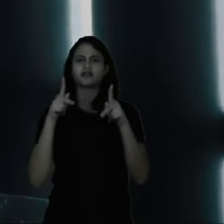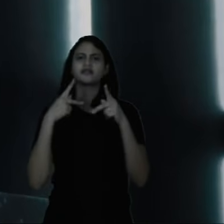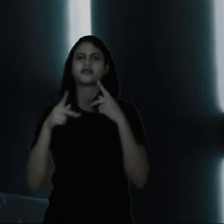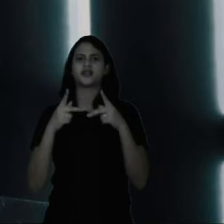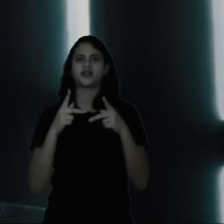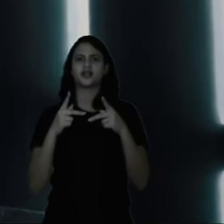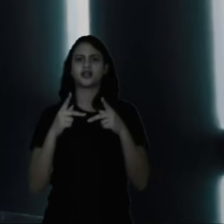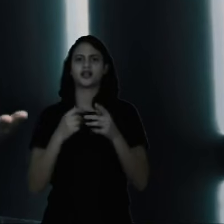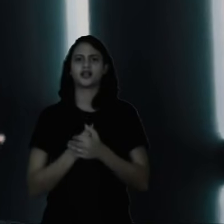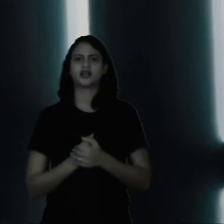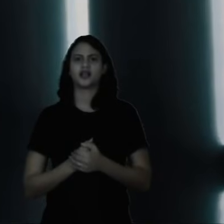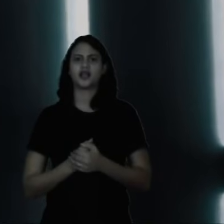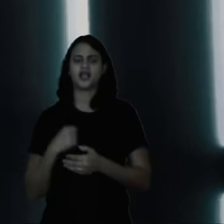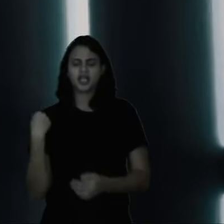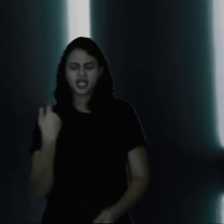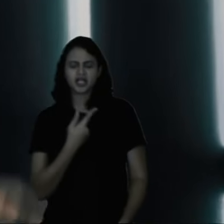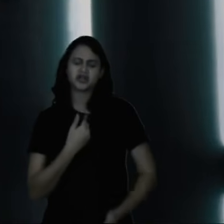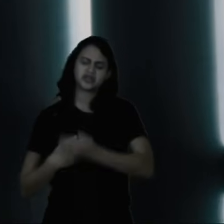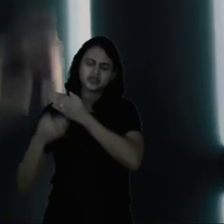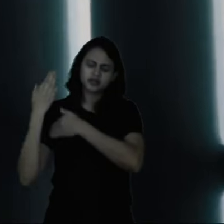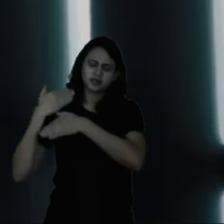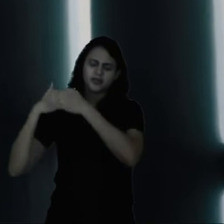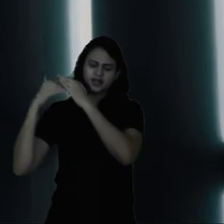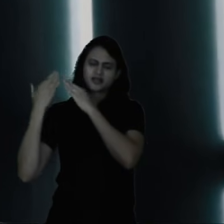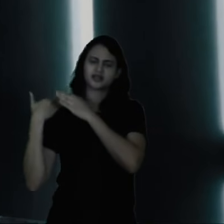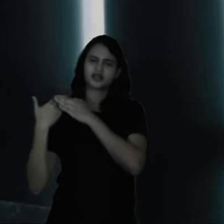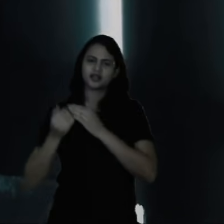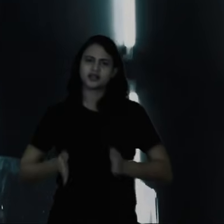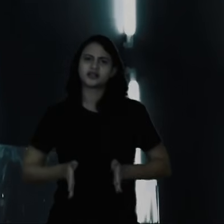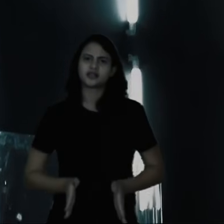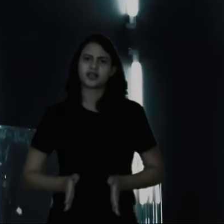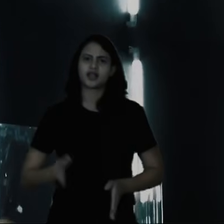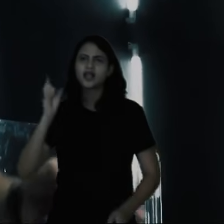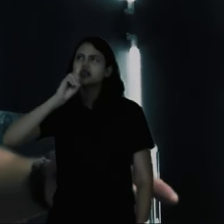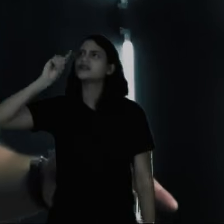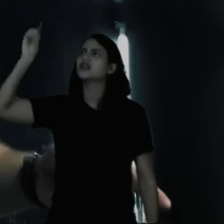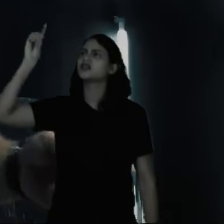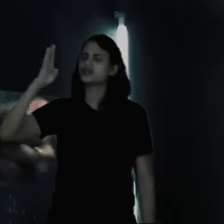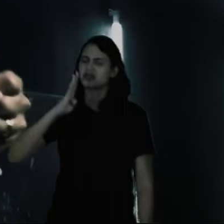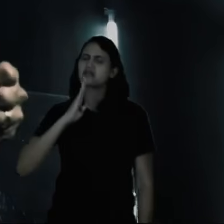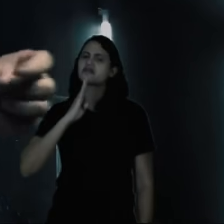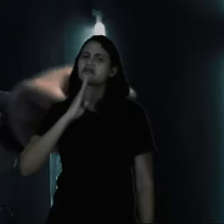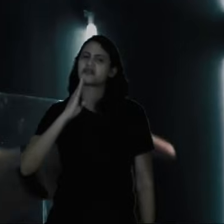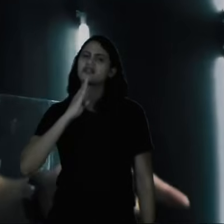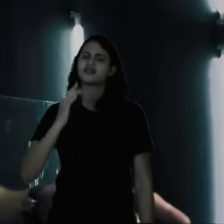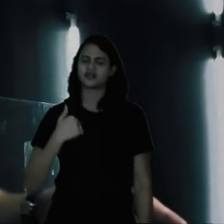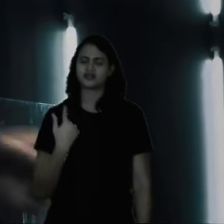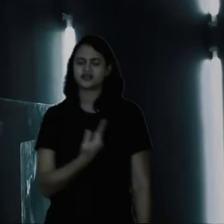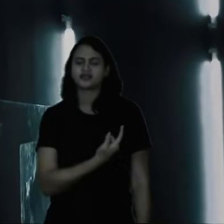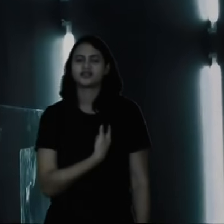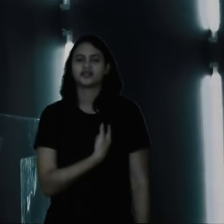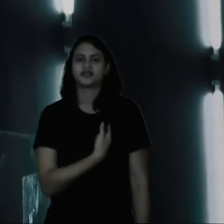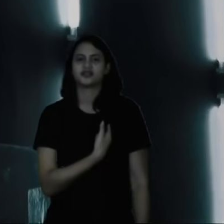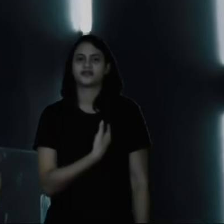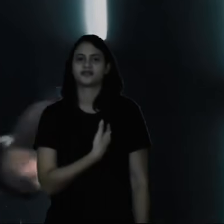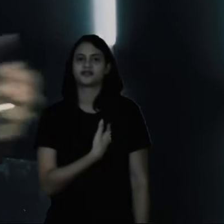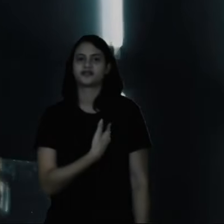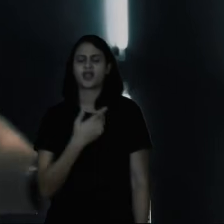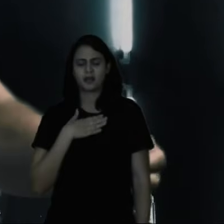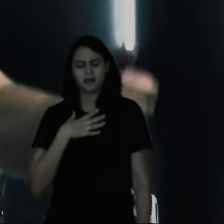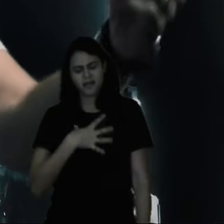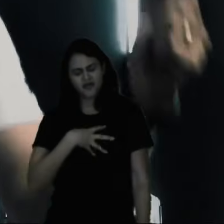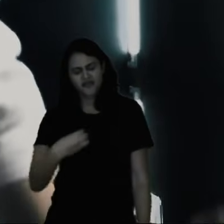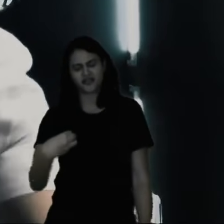éramos uma substância sem forma, ei, papai já estava de olho, pensando assim: meu filho, minha filha,